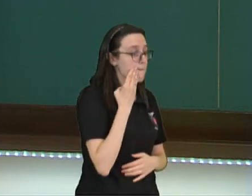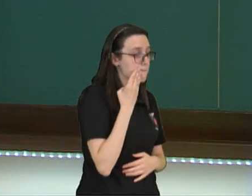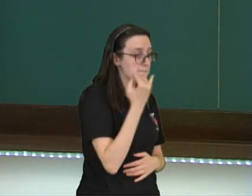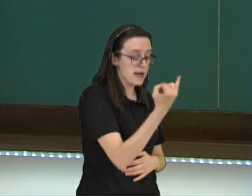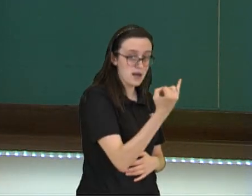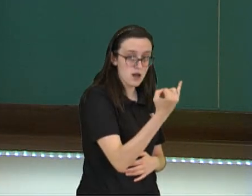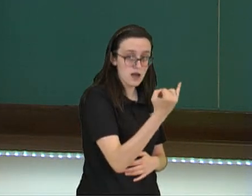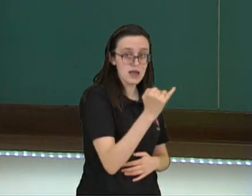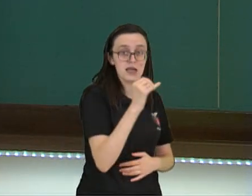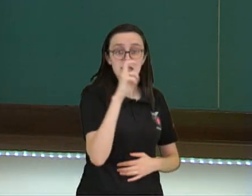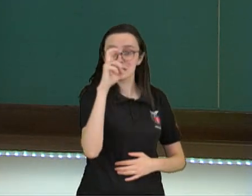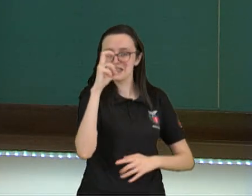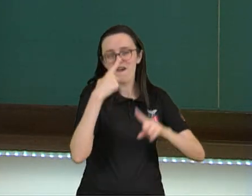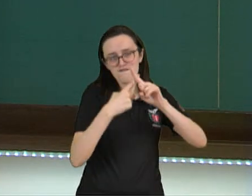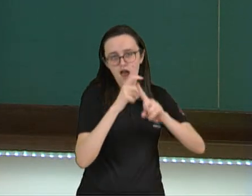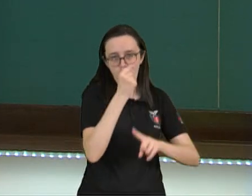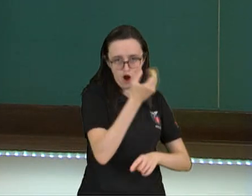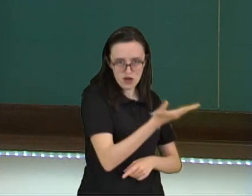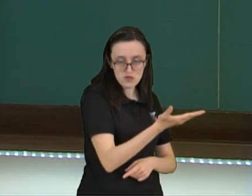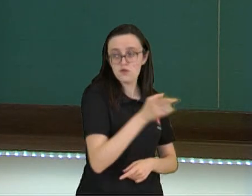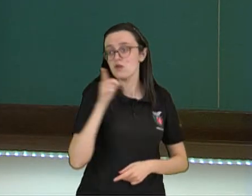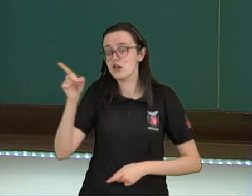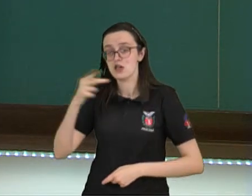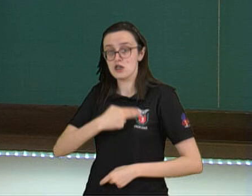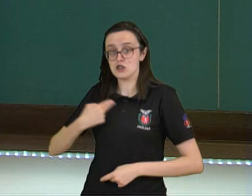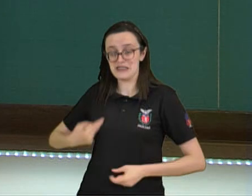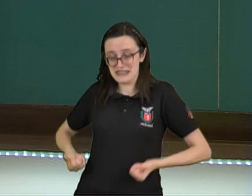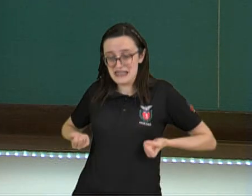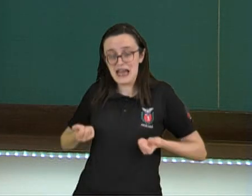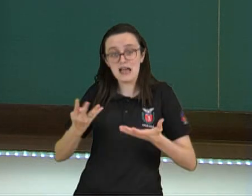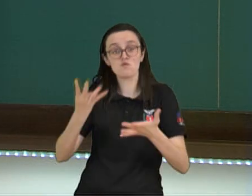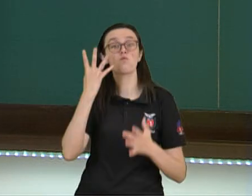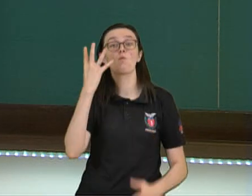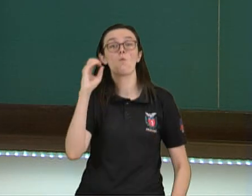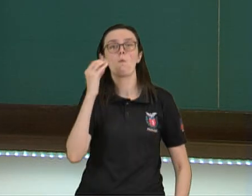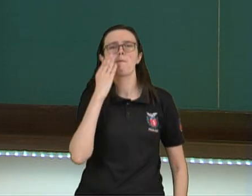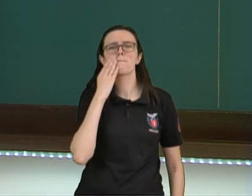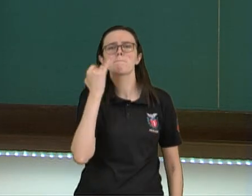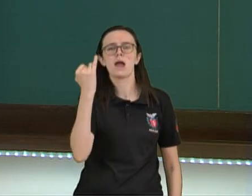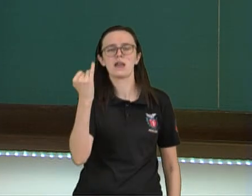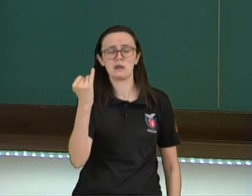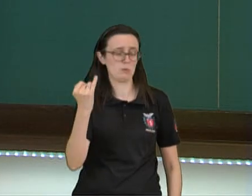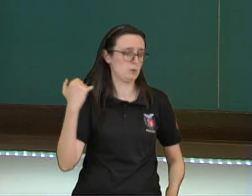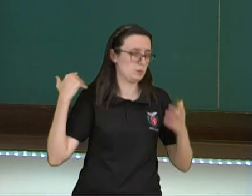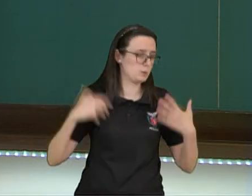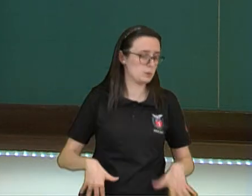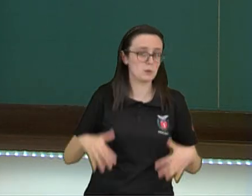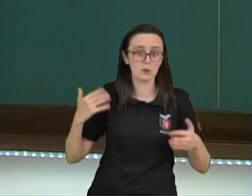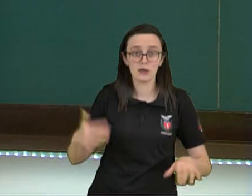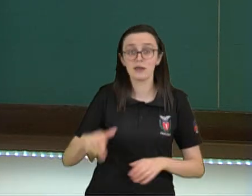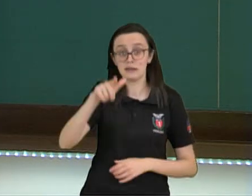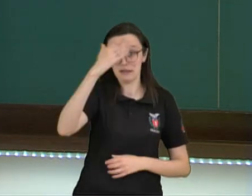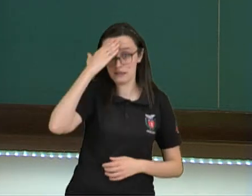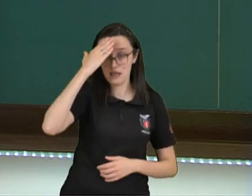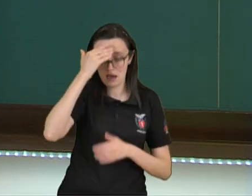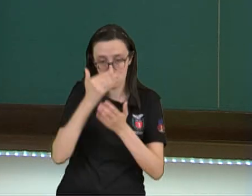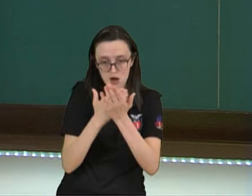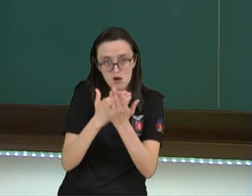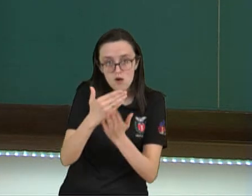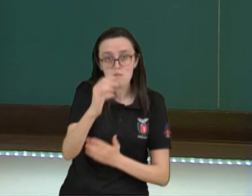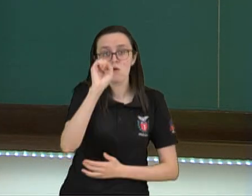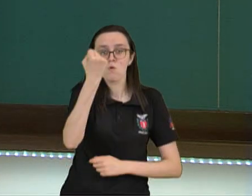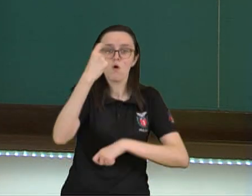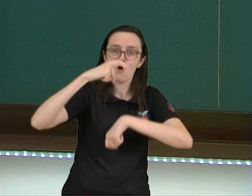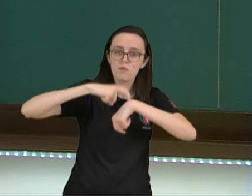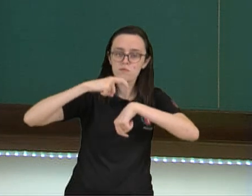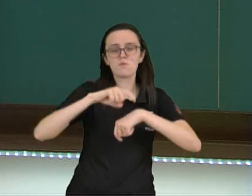bilhões, 5 vezes 8, a China gastou 40. Olha que coisa, gente. E começou às 8